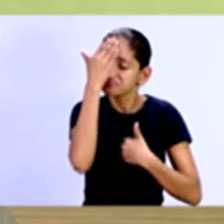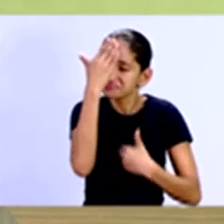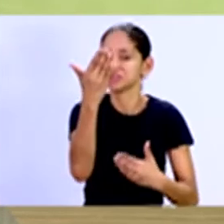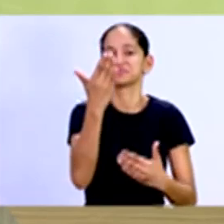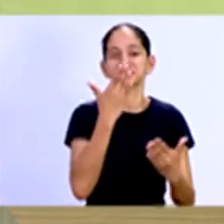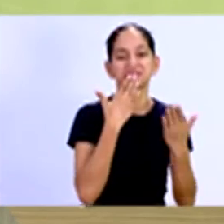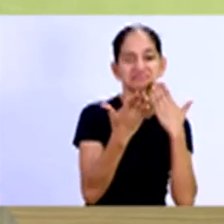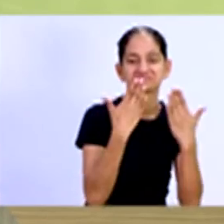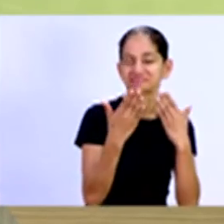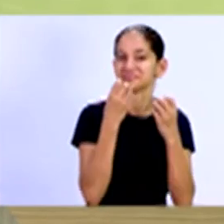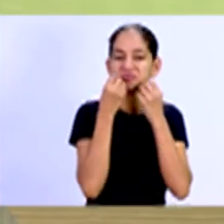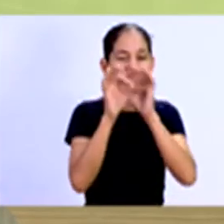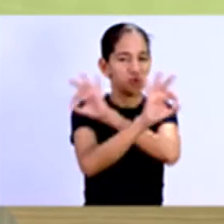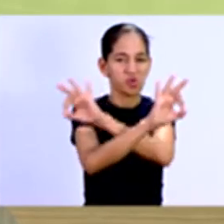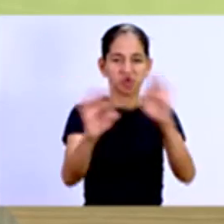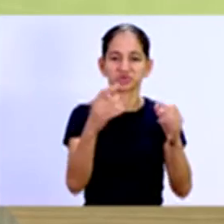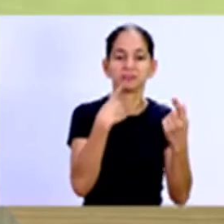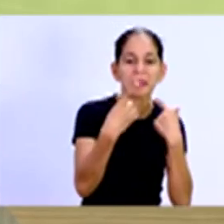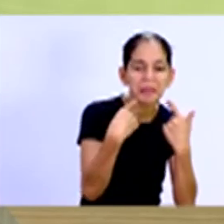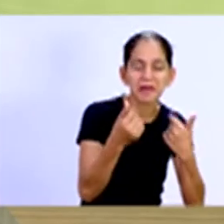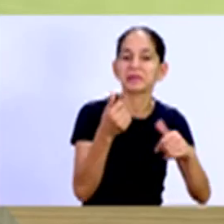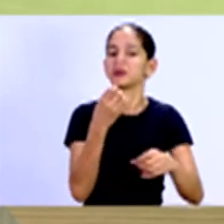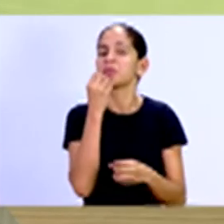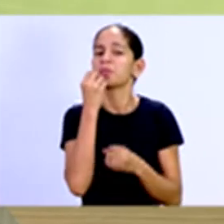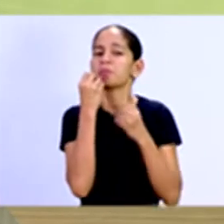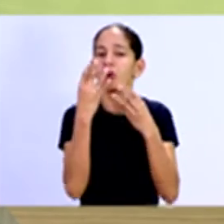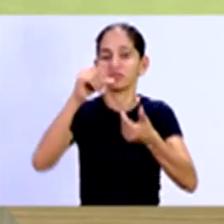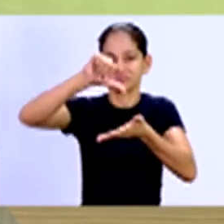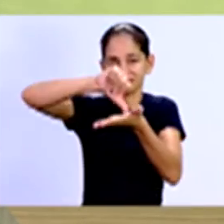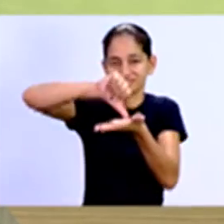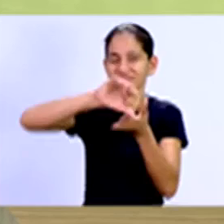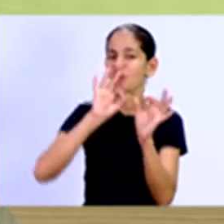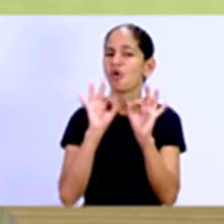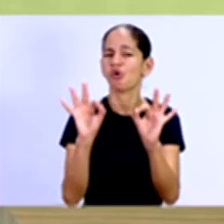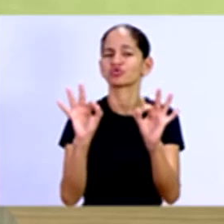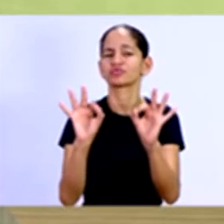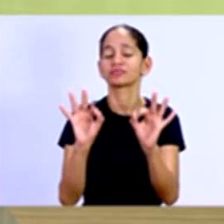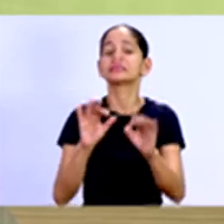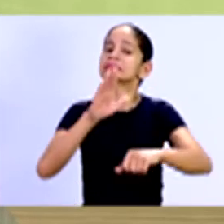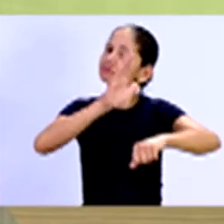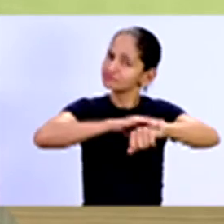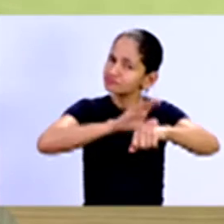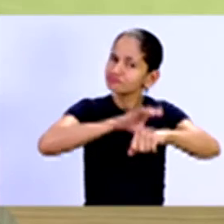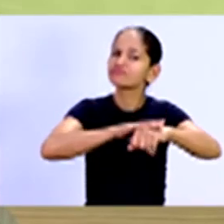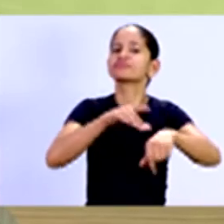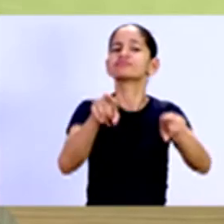participação maciça de todos os alunos, de todos os polos que participaram hoje. Convoque os colegas de